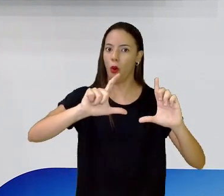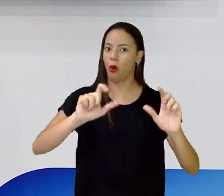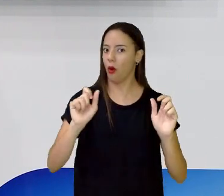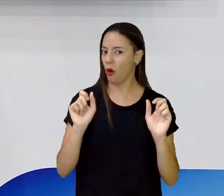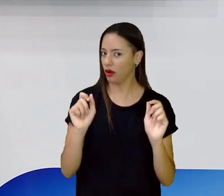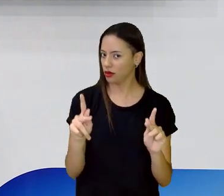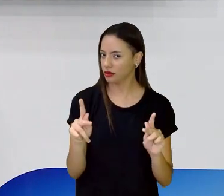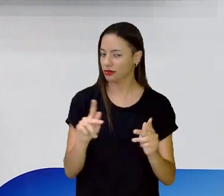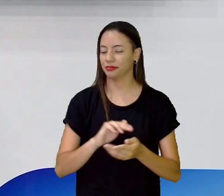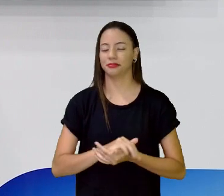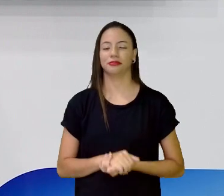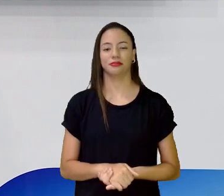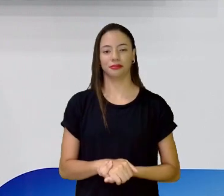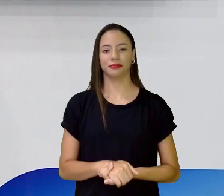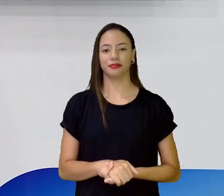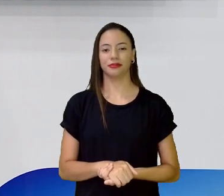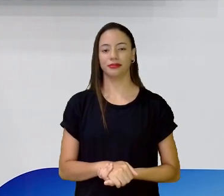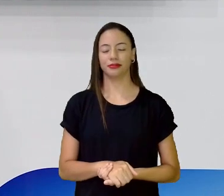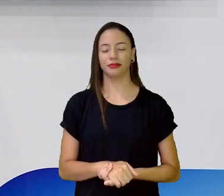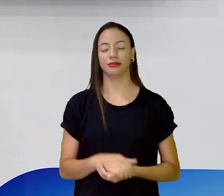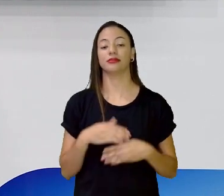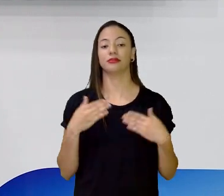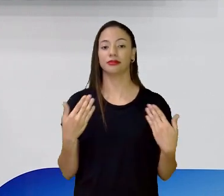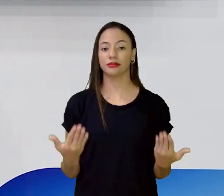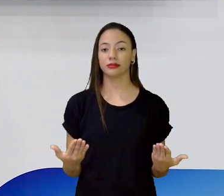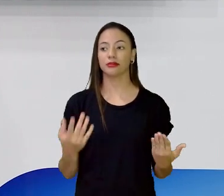verdade? E aí,